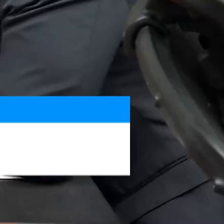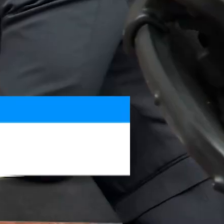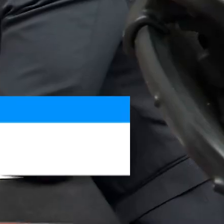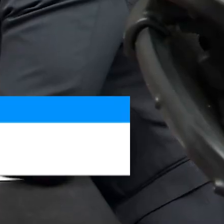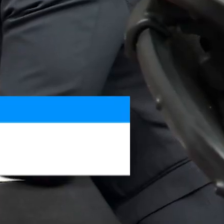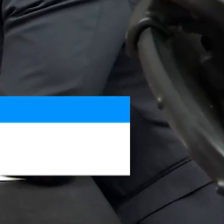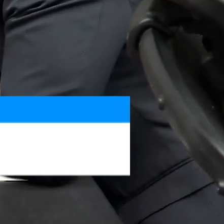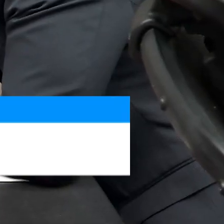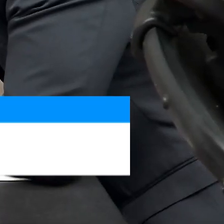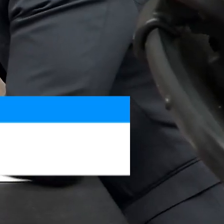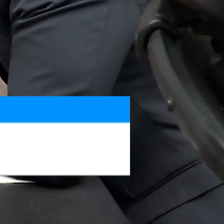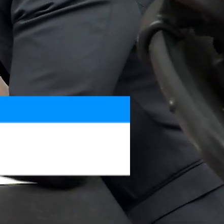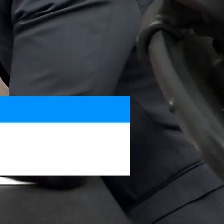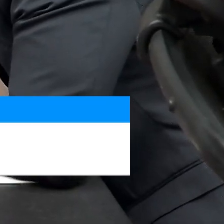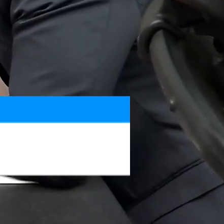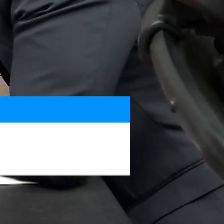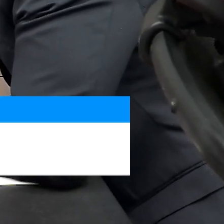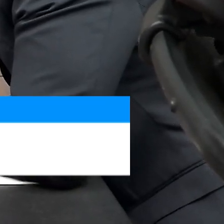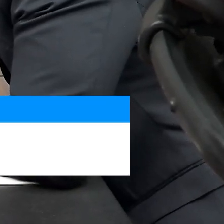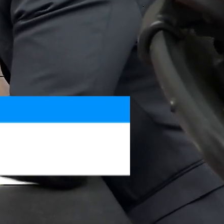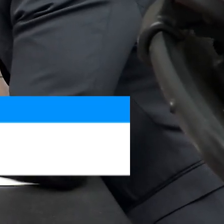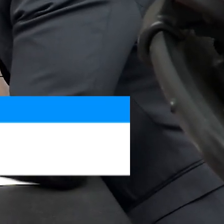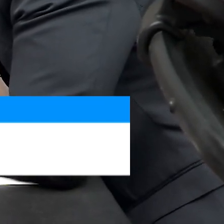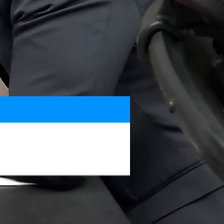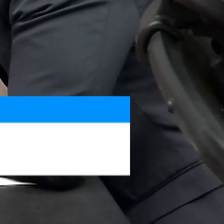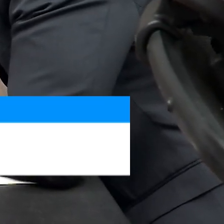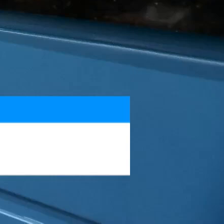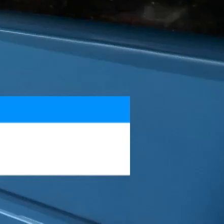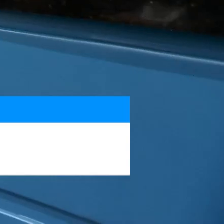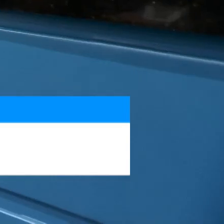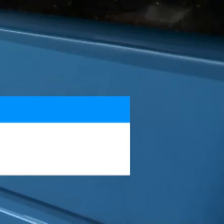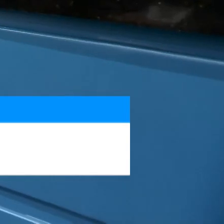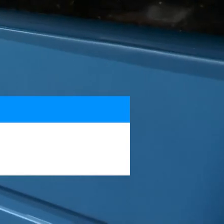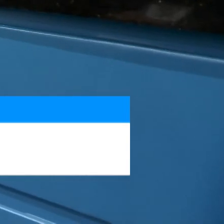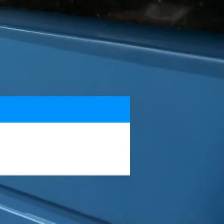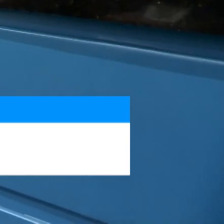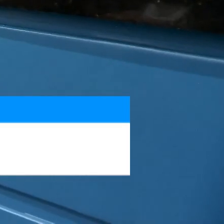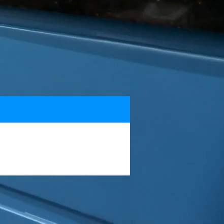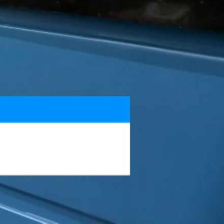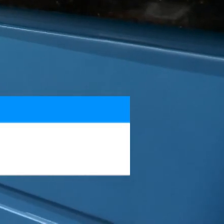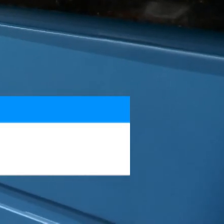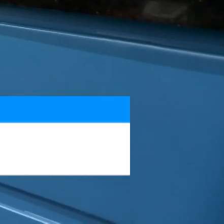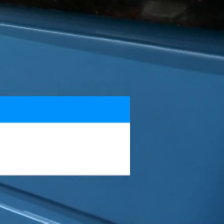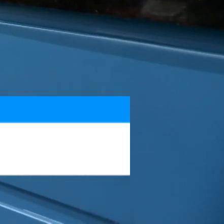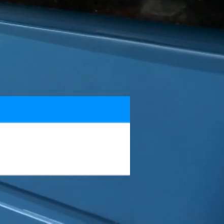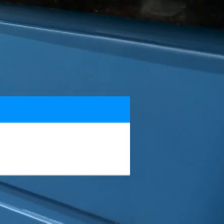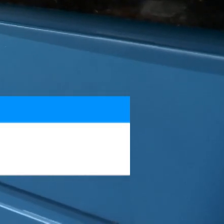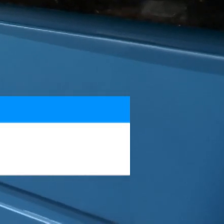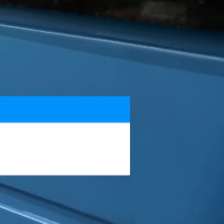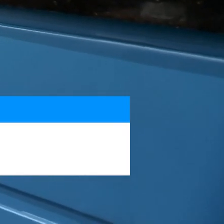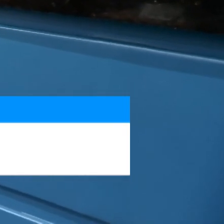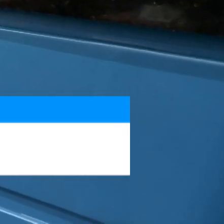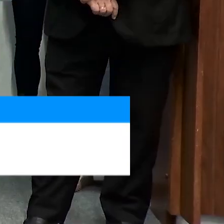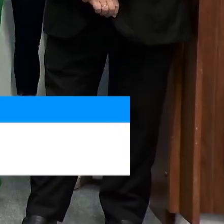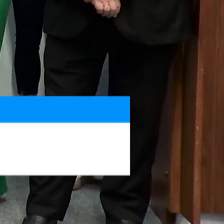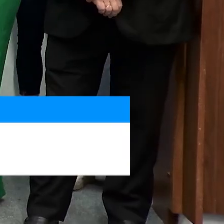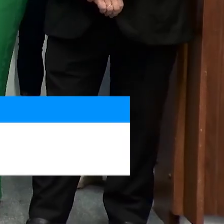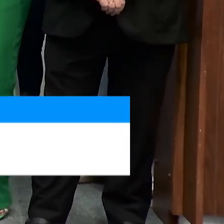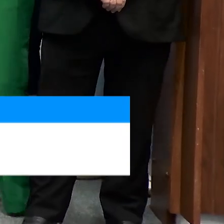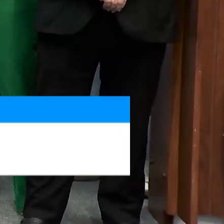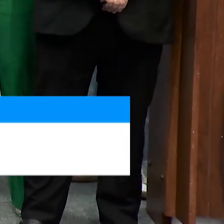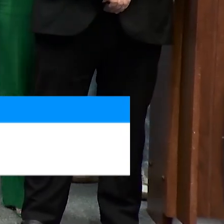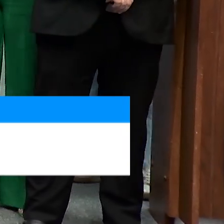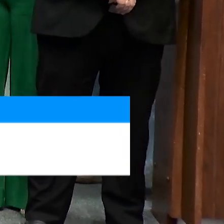Maia, local onde acontecem as reuniões plenárias que reúne os 24 deputados que